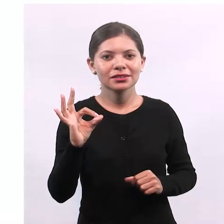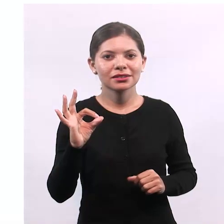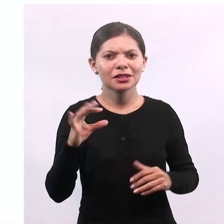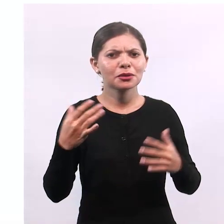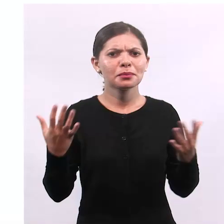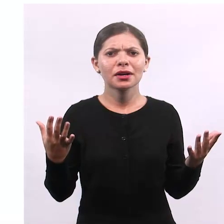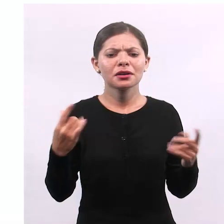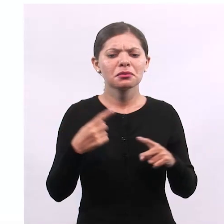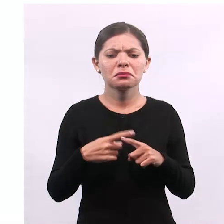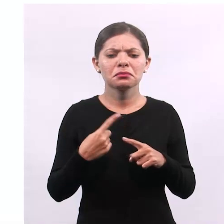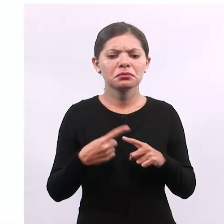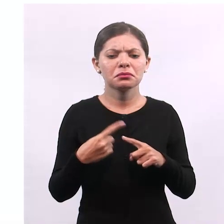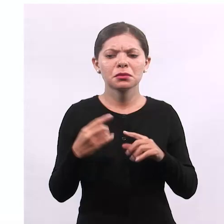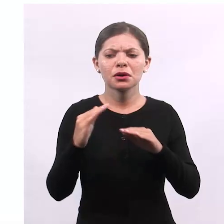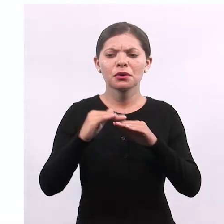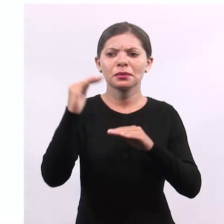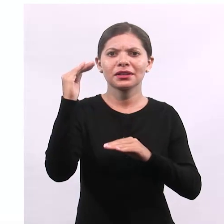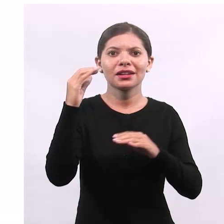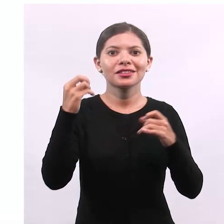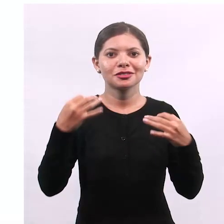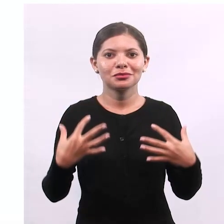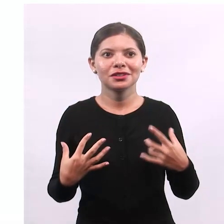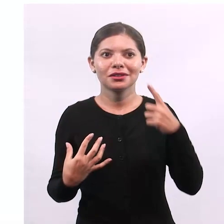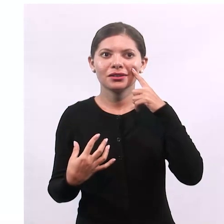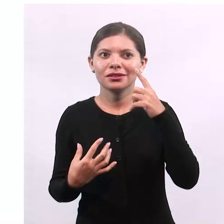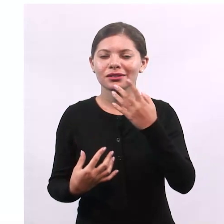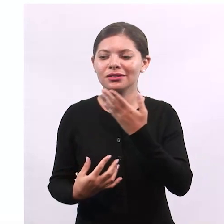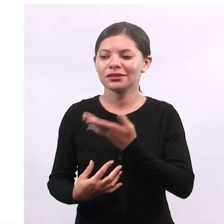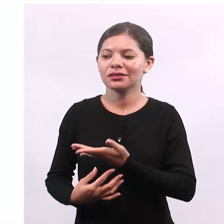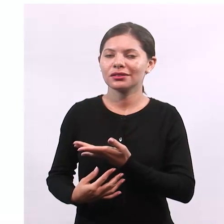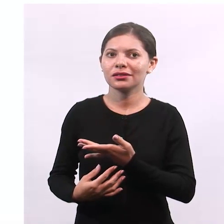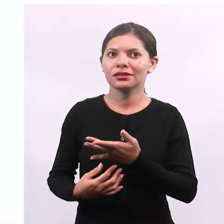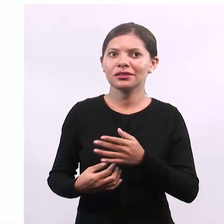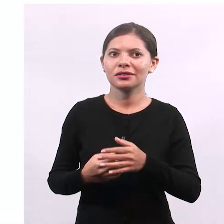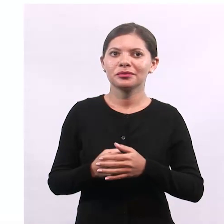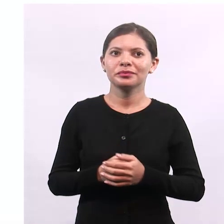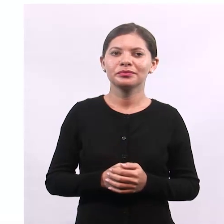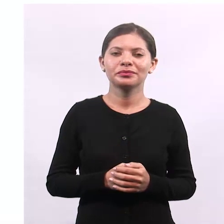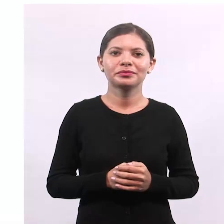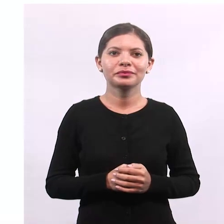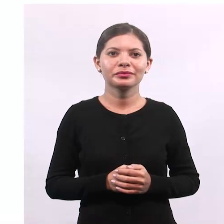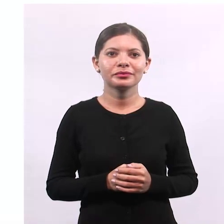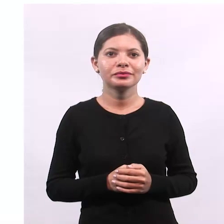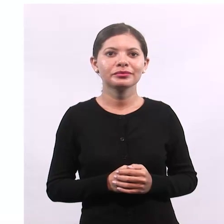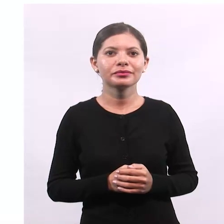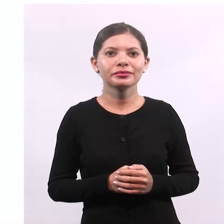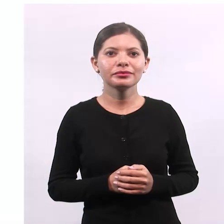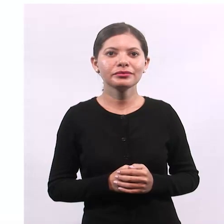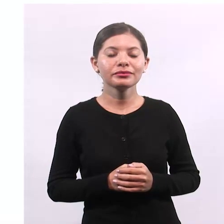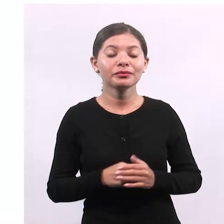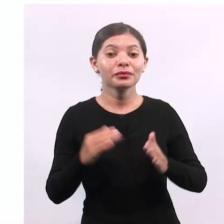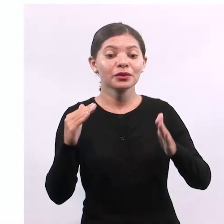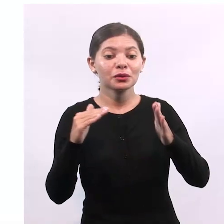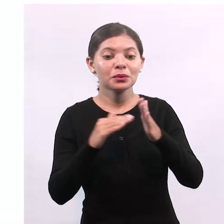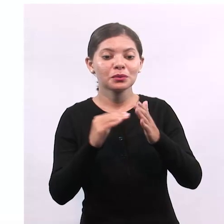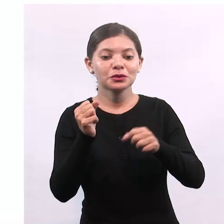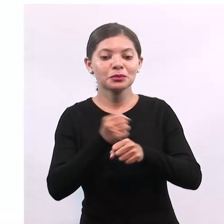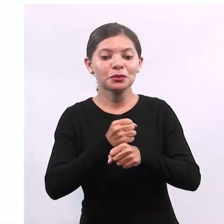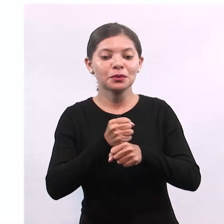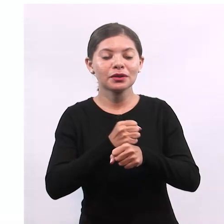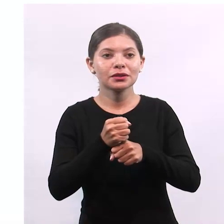E aí ele justifica essa elevação é Reflexo da expansão no último ano da matrícula na rede